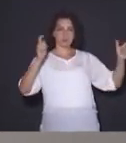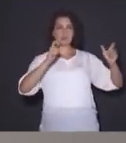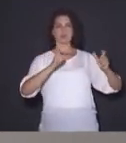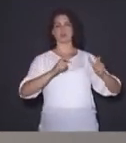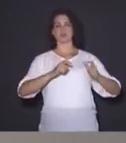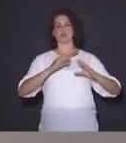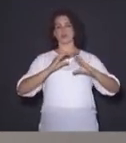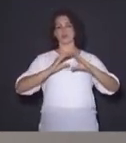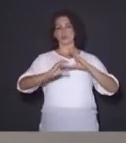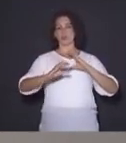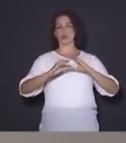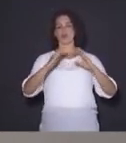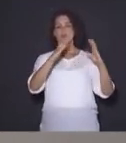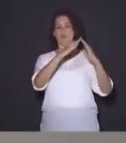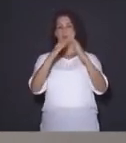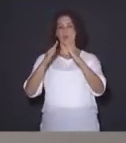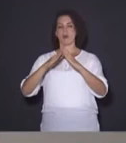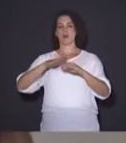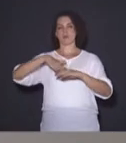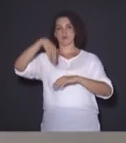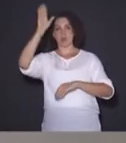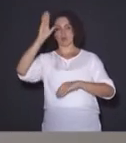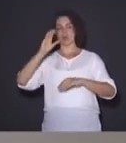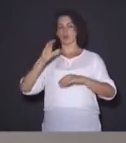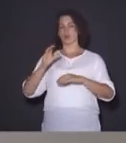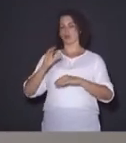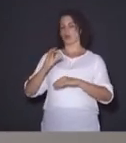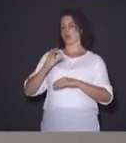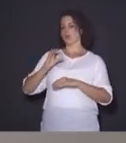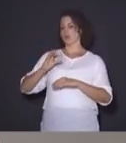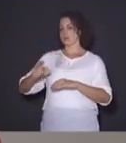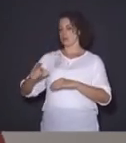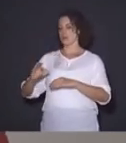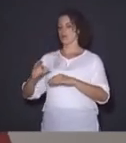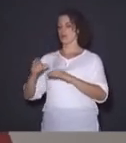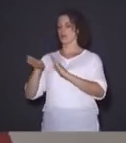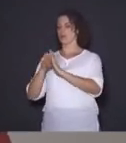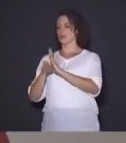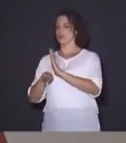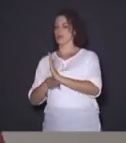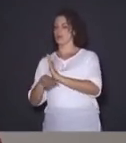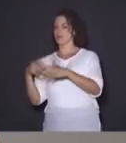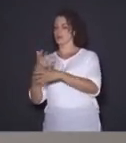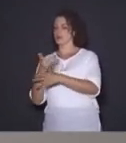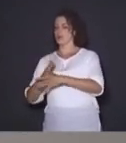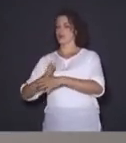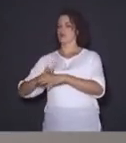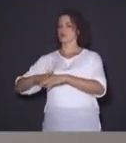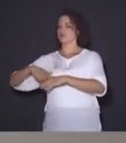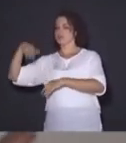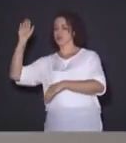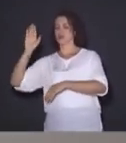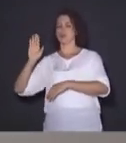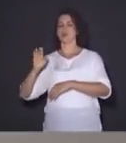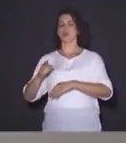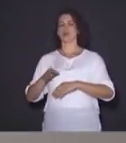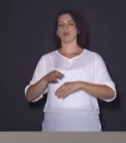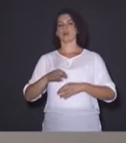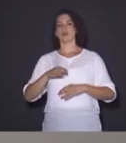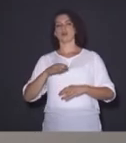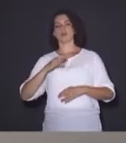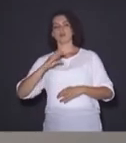moradia implementação de programas urbanos ampliação do financiamento para a